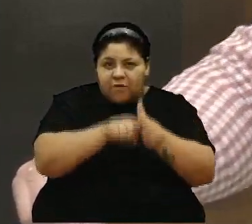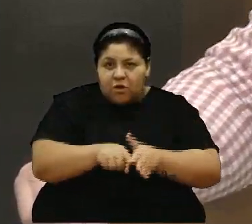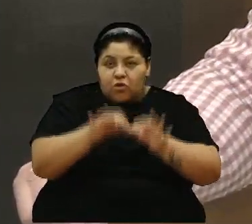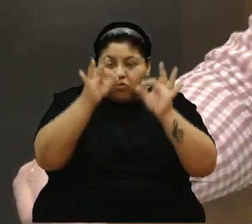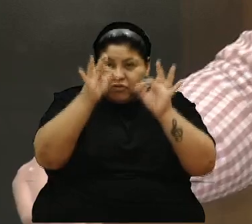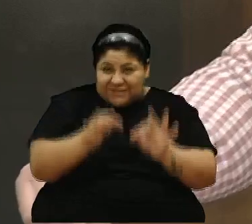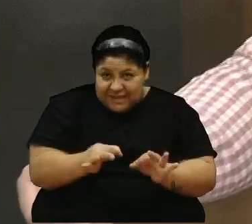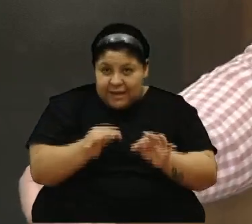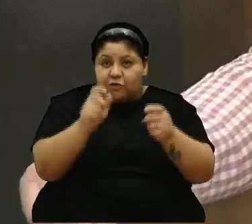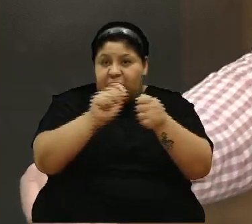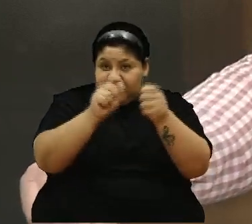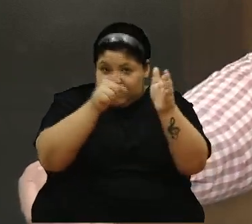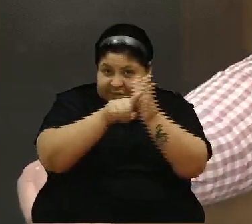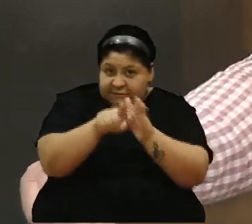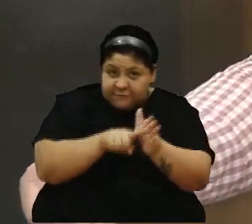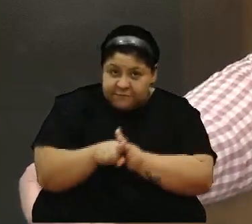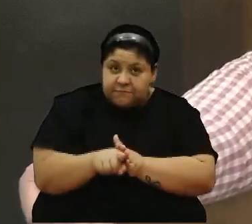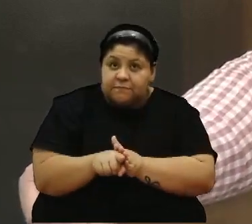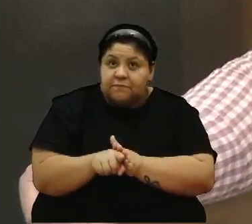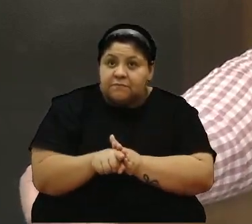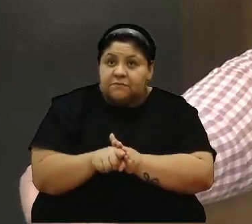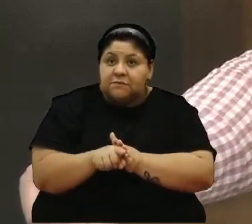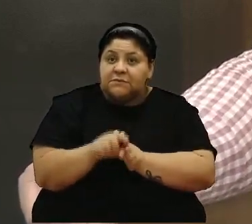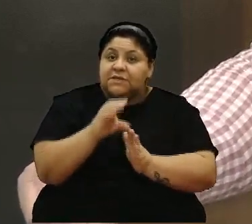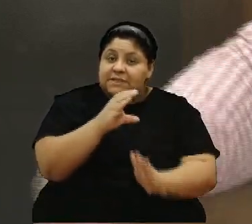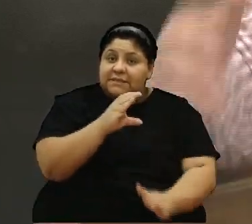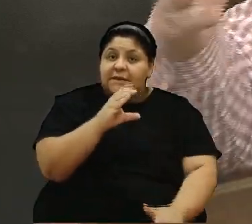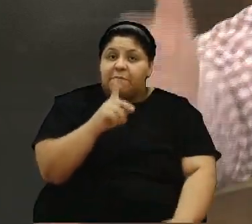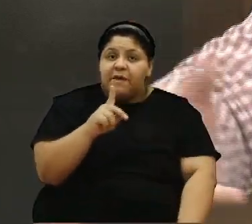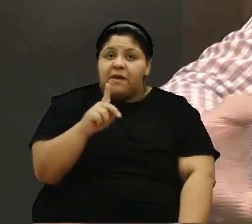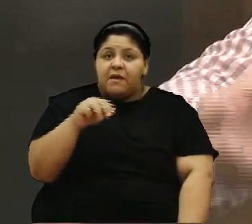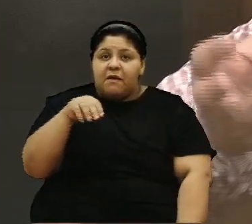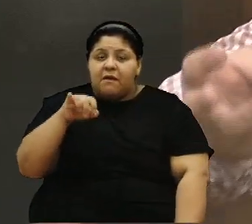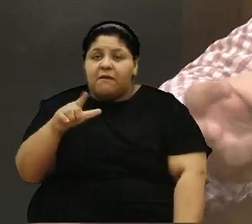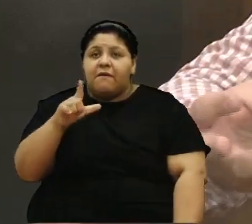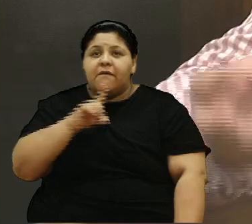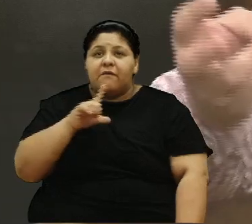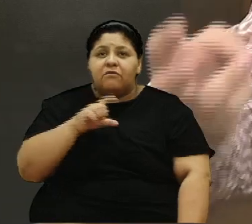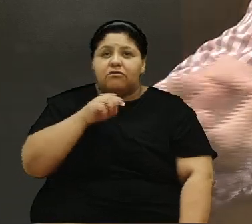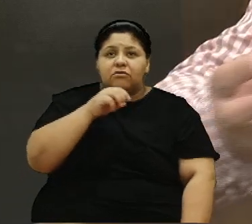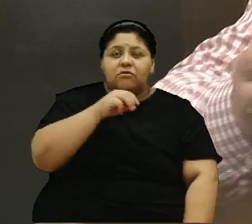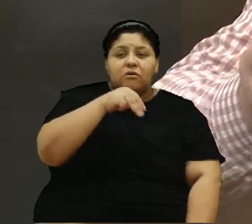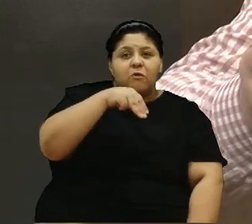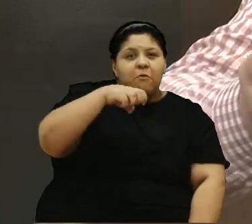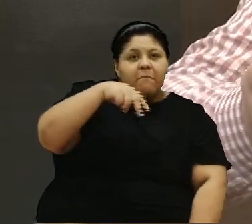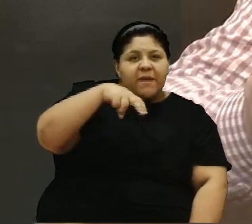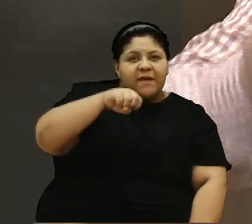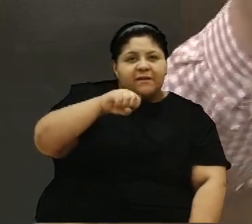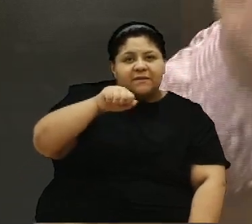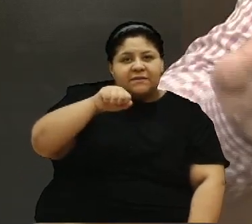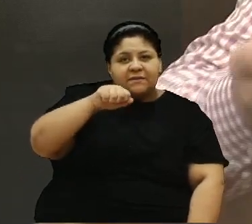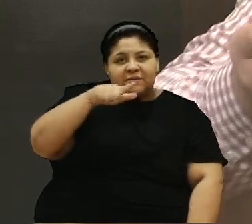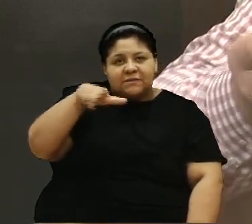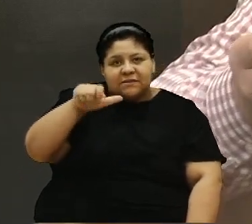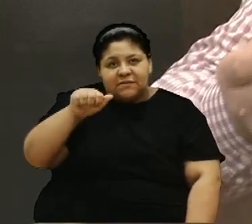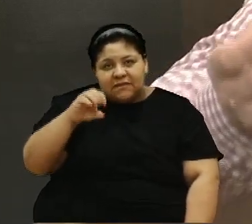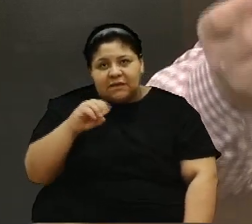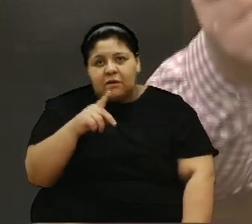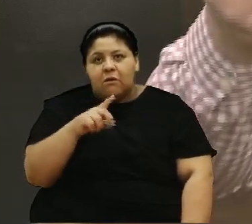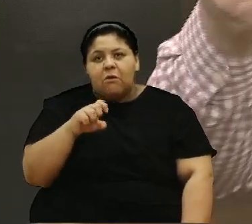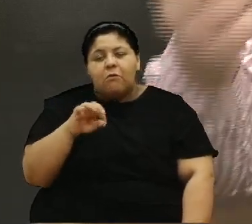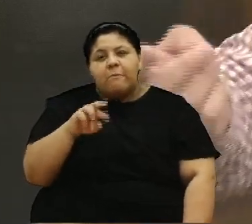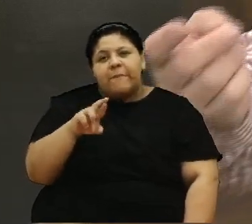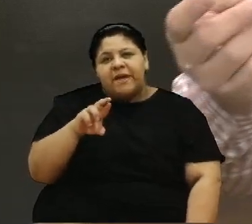nós fazermos essa apuração é a CPMI. Nós tivemos casos do Mensalão, do Petrolão, casos da Lava Jato,